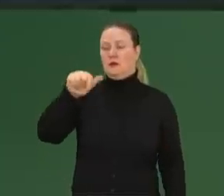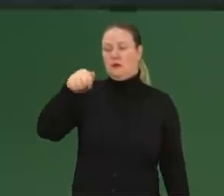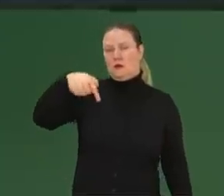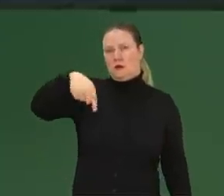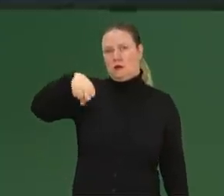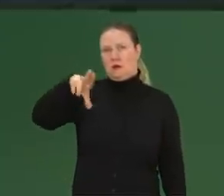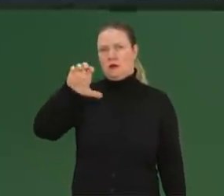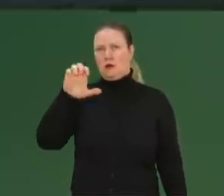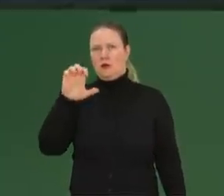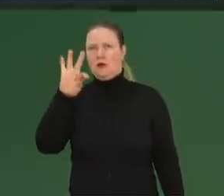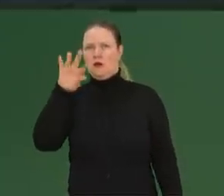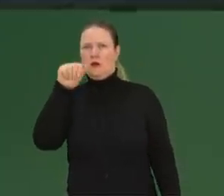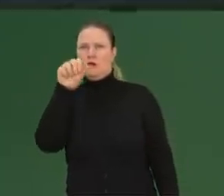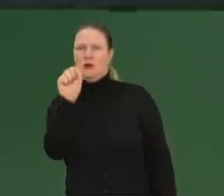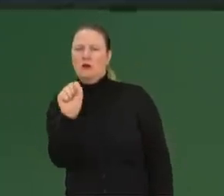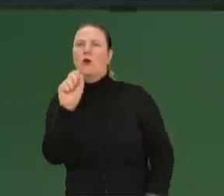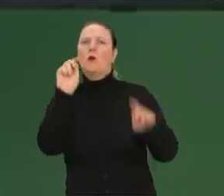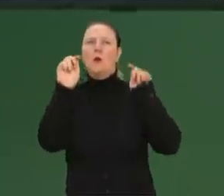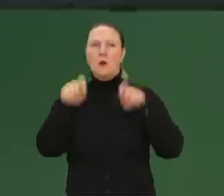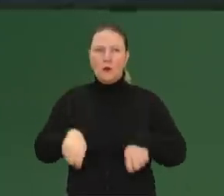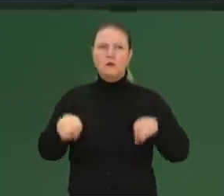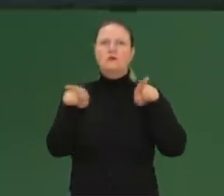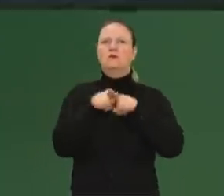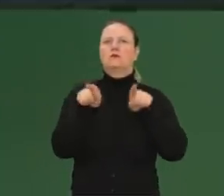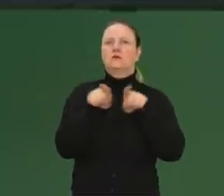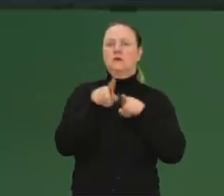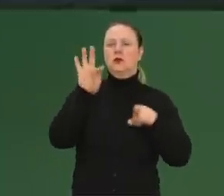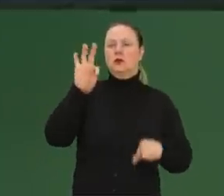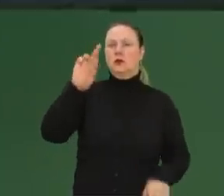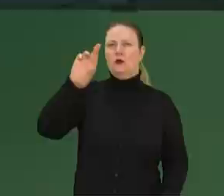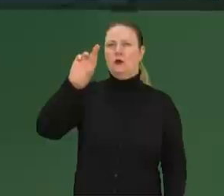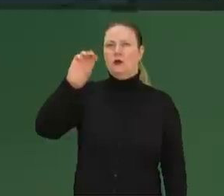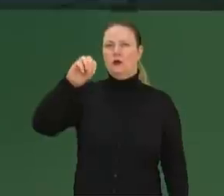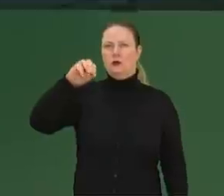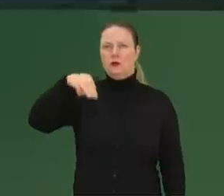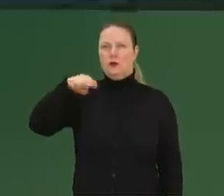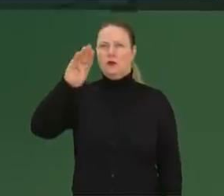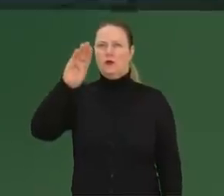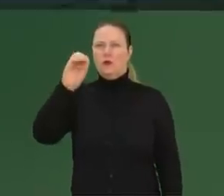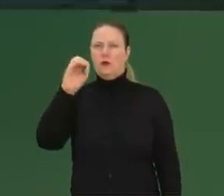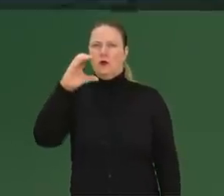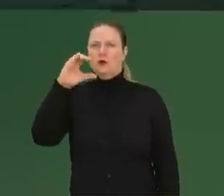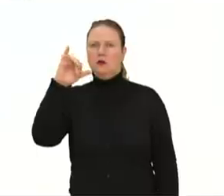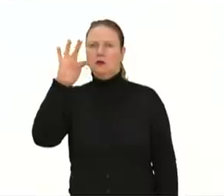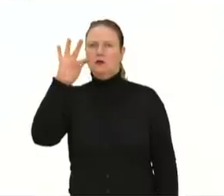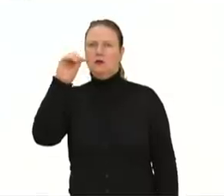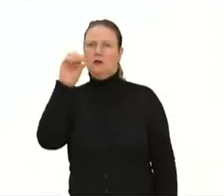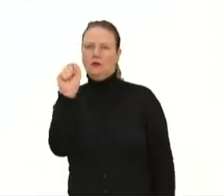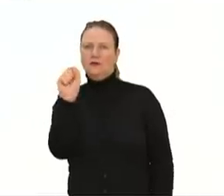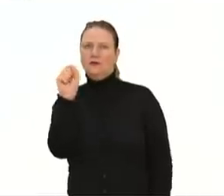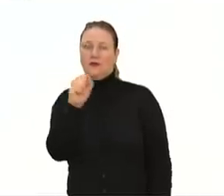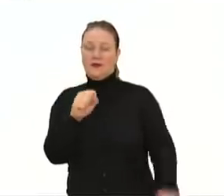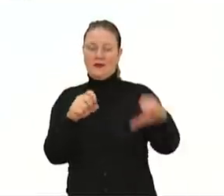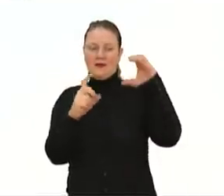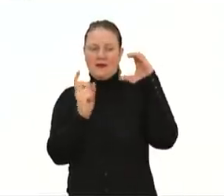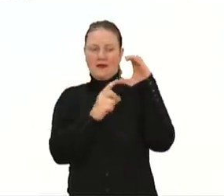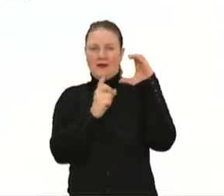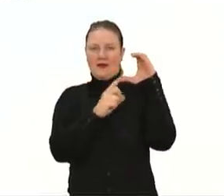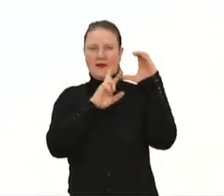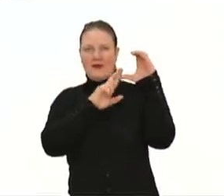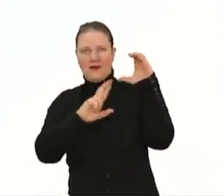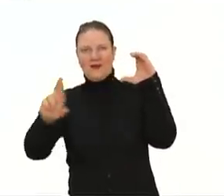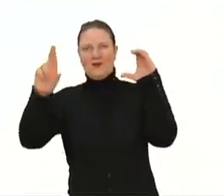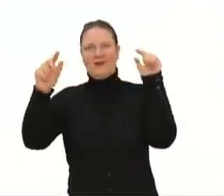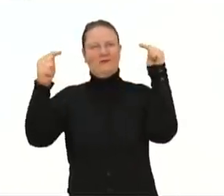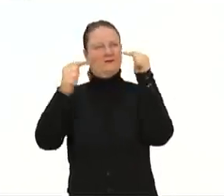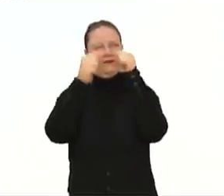ser chamadas também de trombócitos. Por isso que a nossa resposta correta para este quiz era a alternativa C, tá?